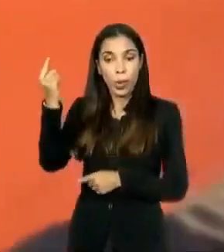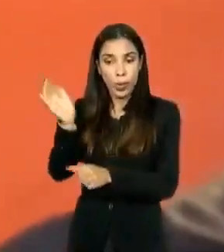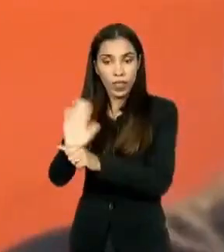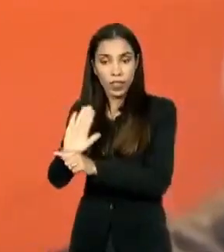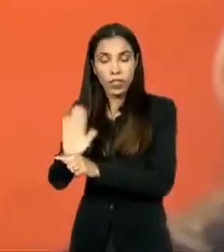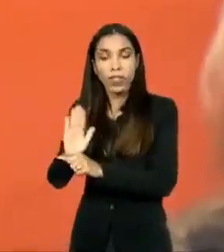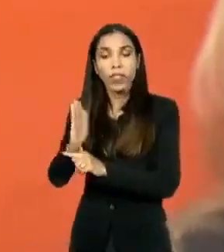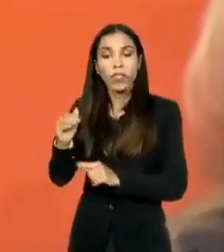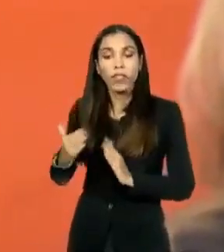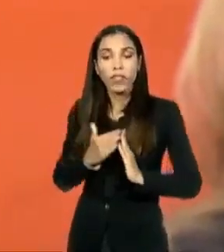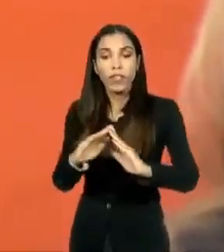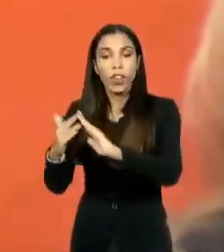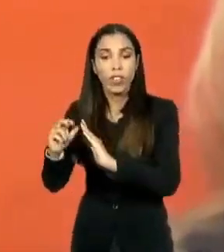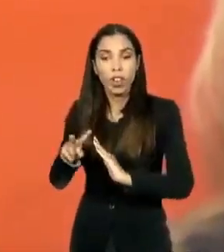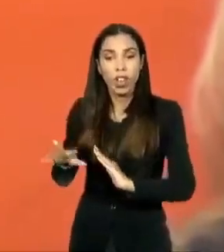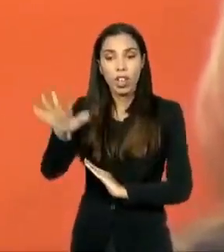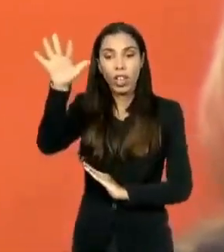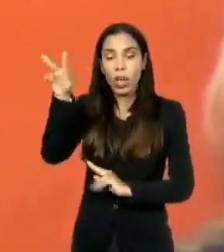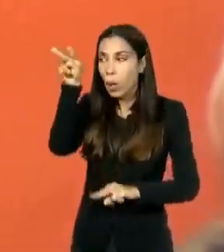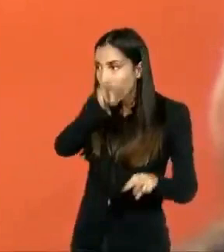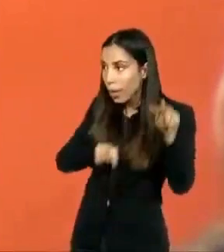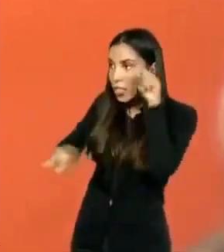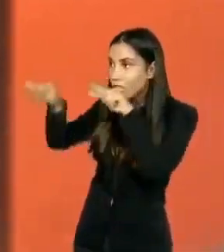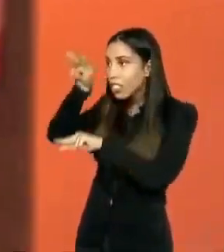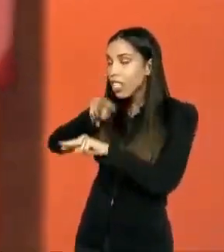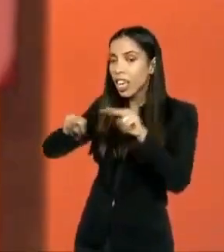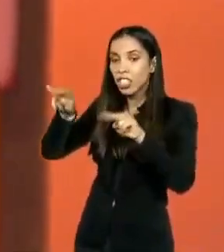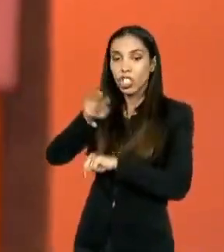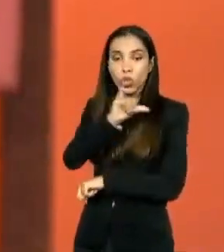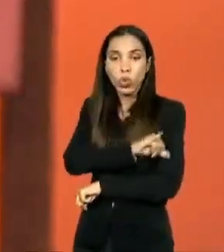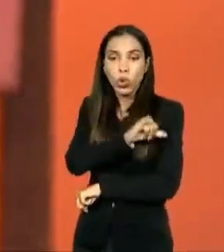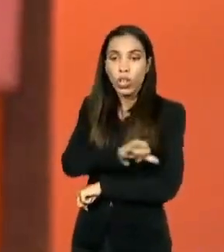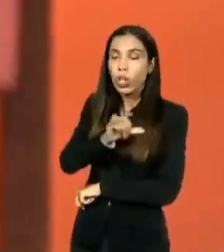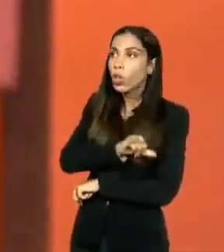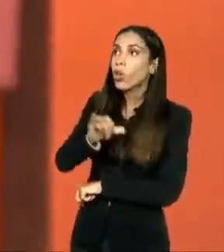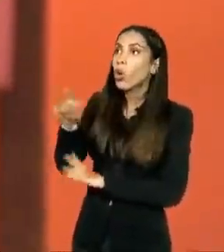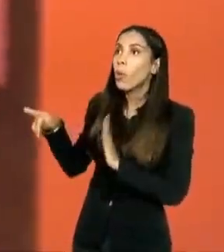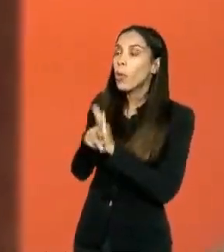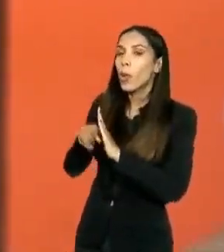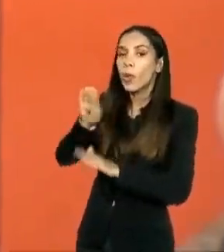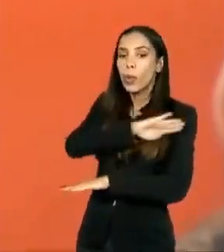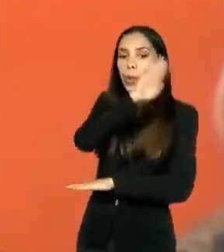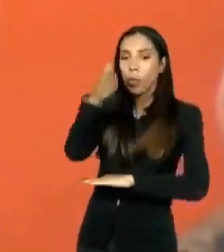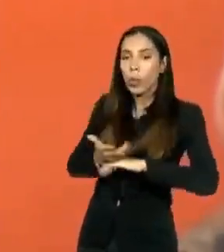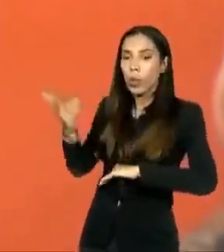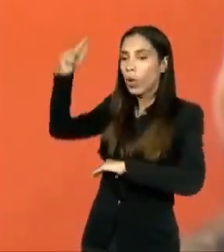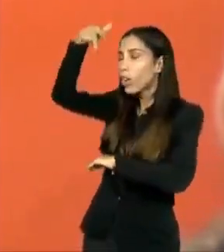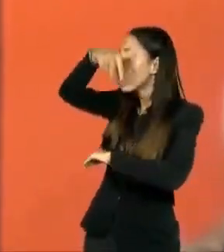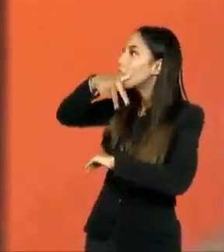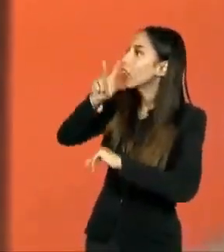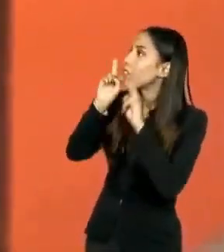favela do Vidigal chamado Paisagem Carioca Vista do Morro, que é o processo de gentrificação que